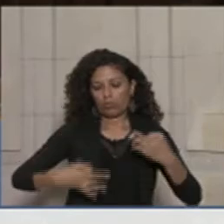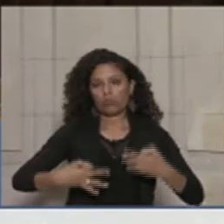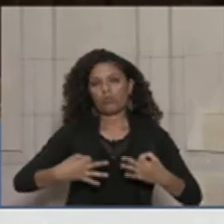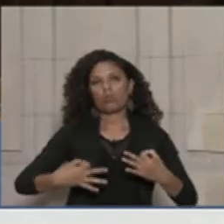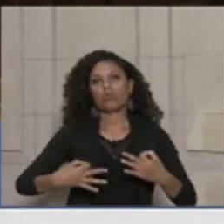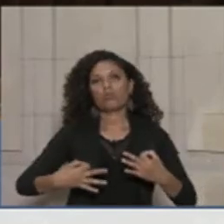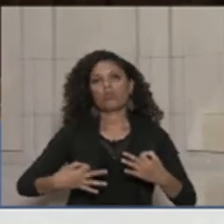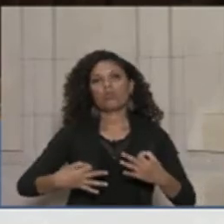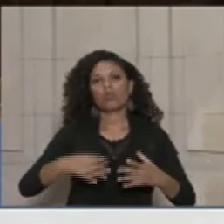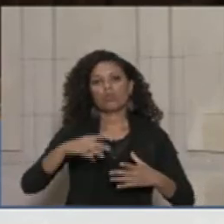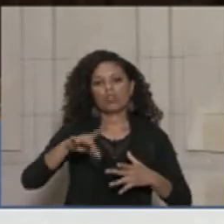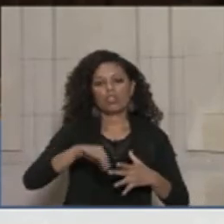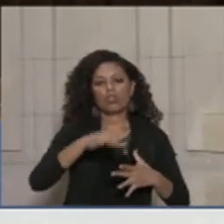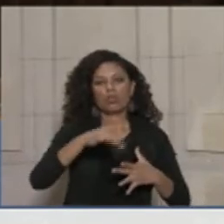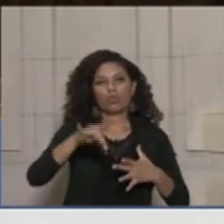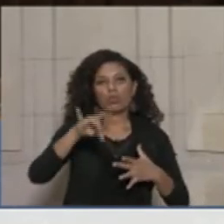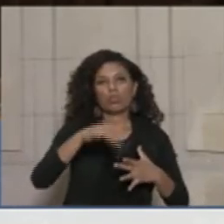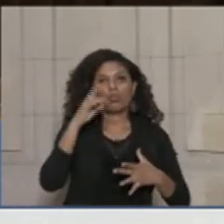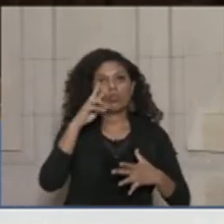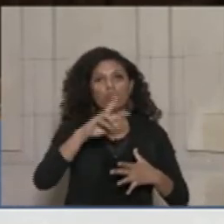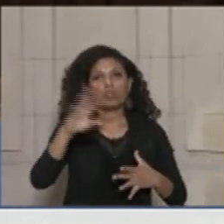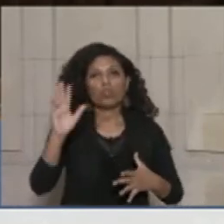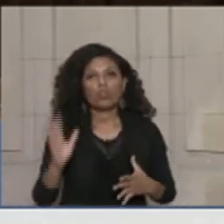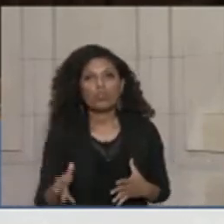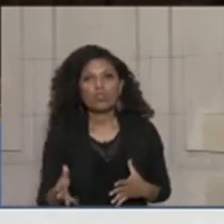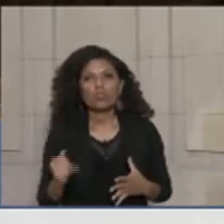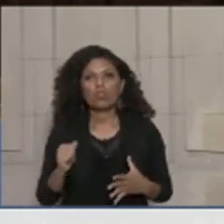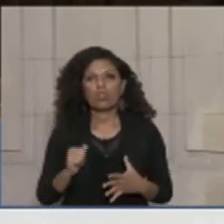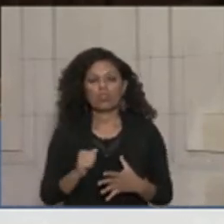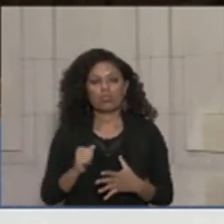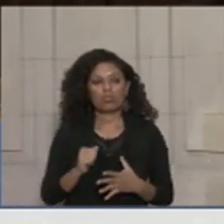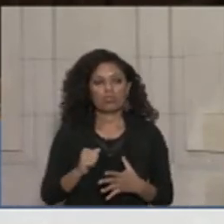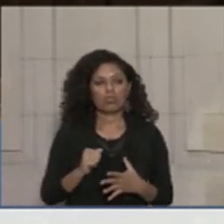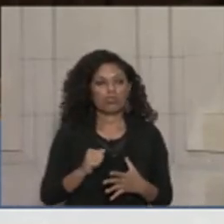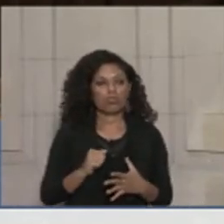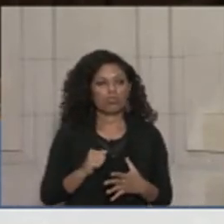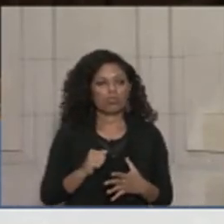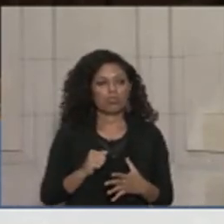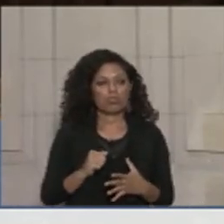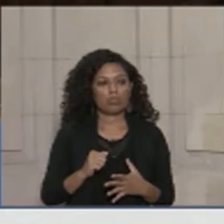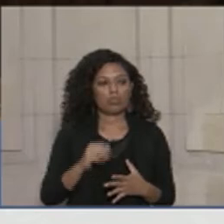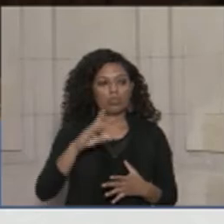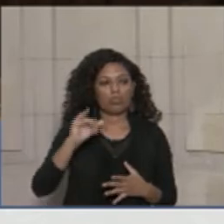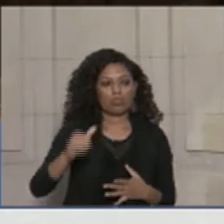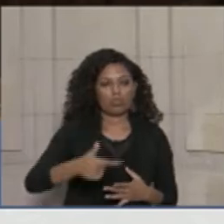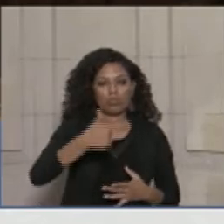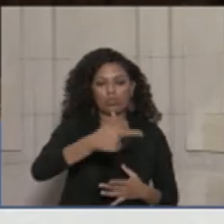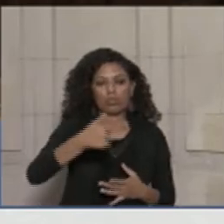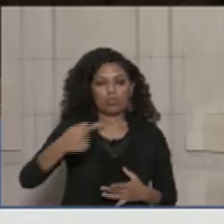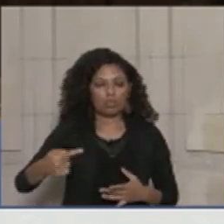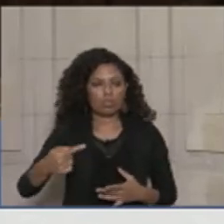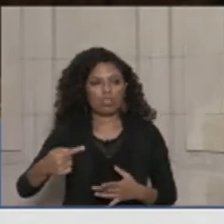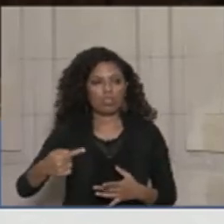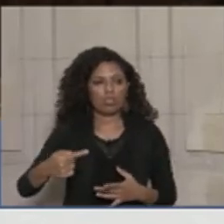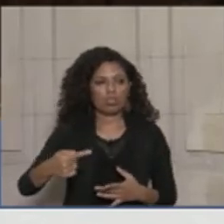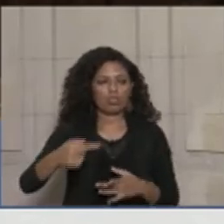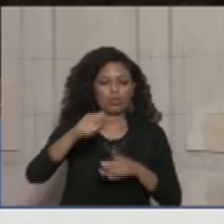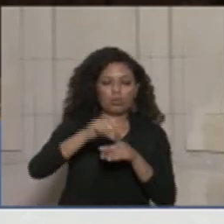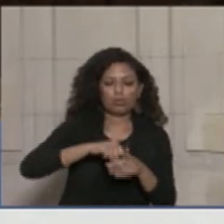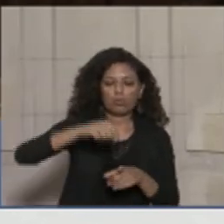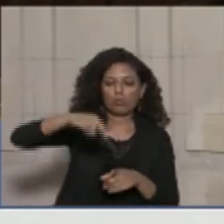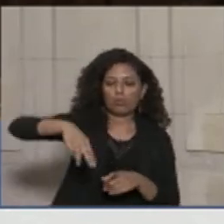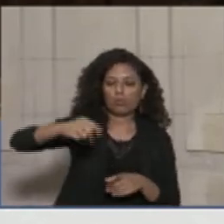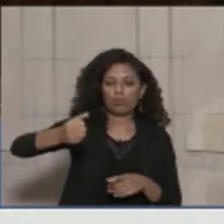enxergou. O Tribunal de Justiça do Estado do Rio de Janeiro hoje, dia 27 de março